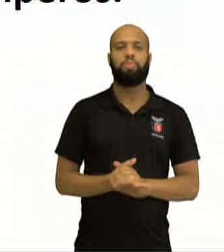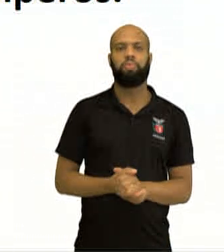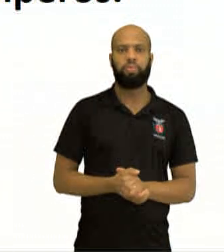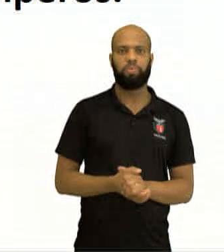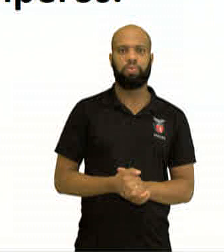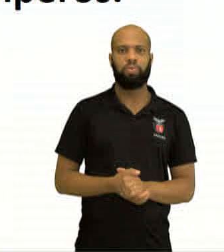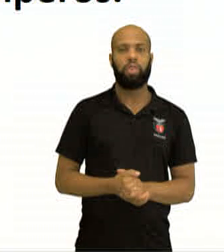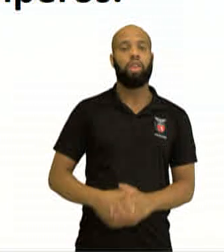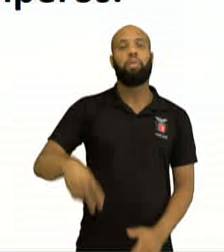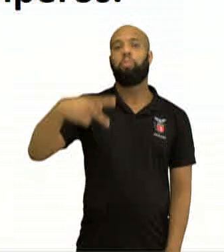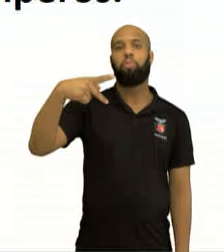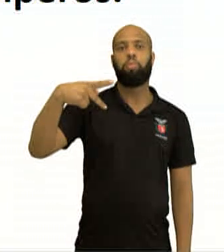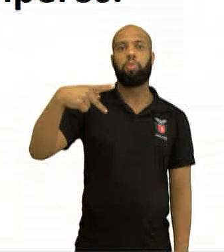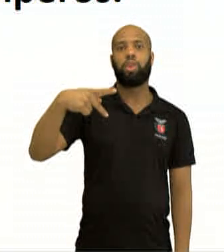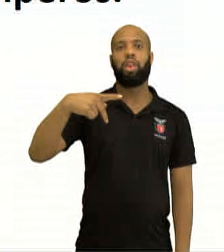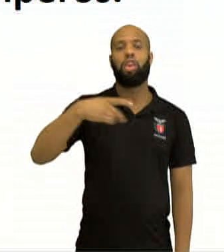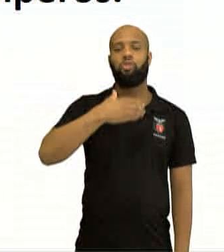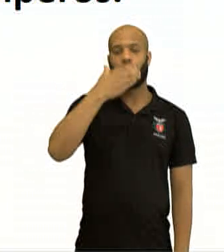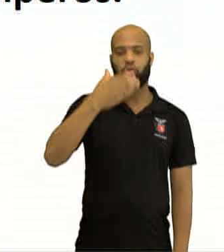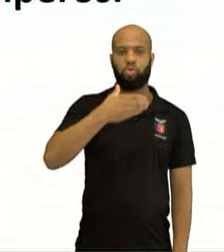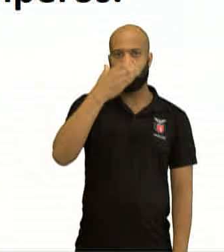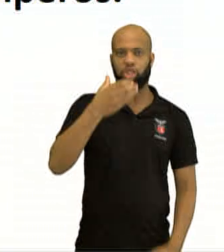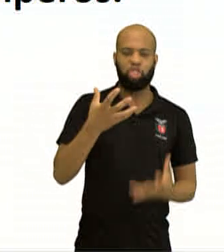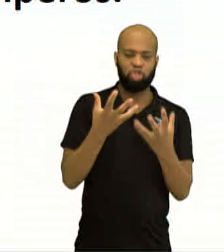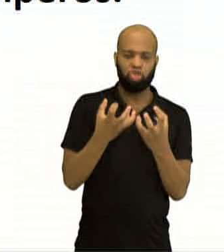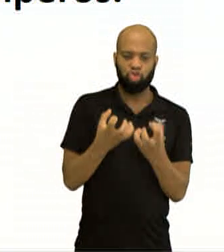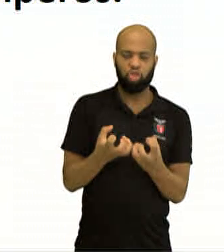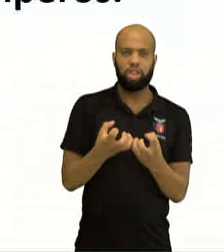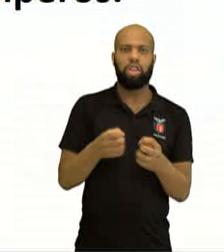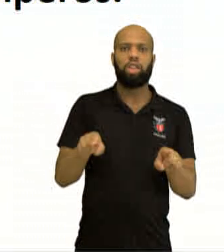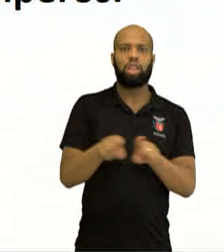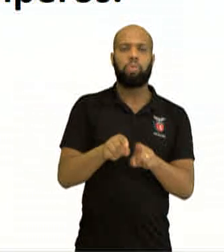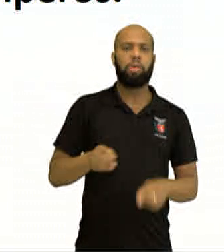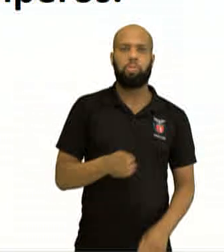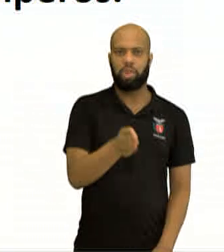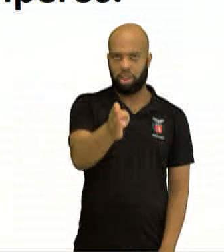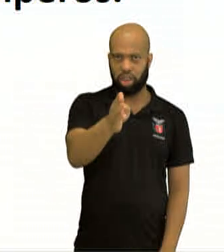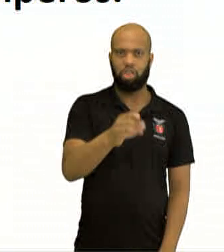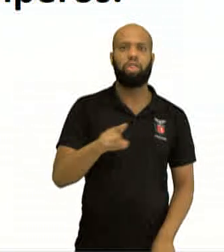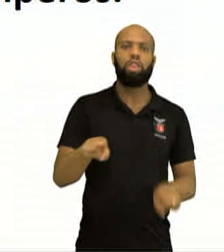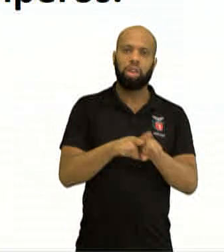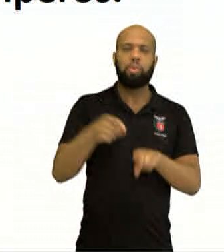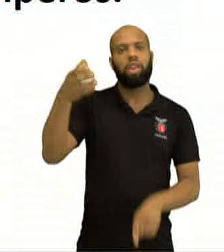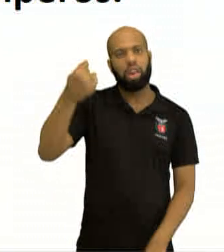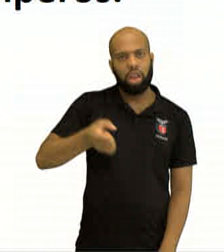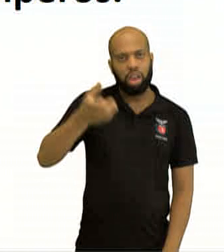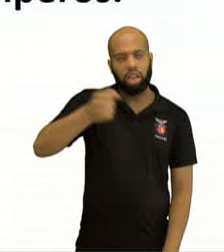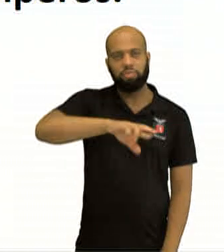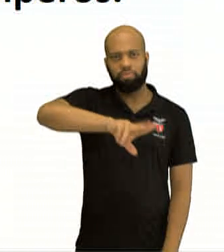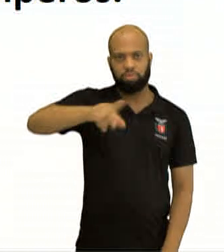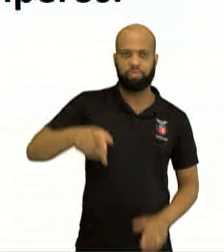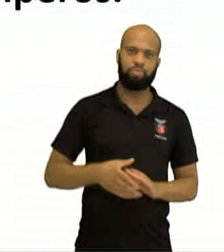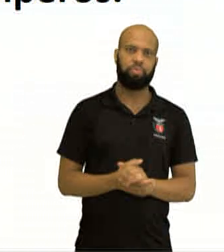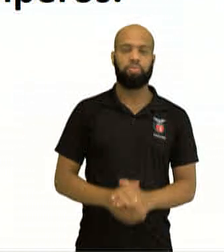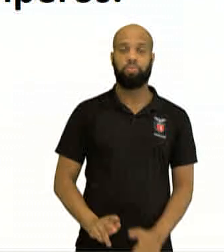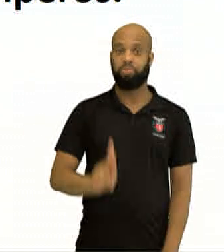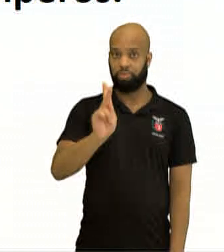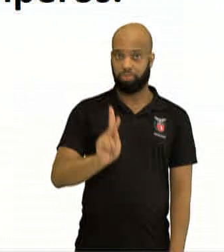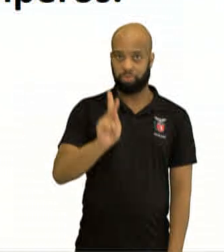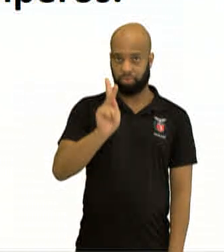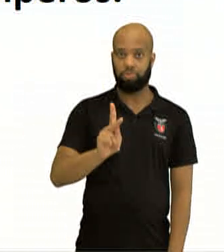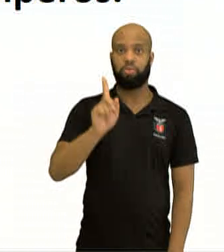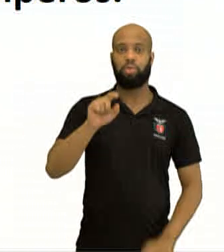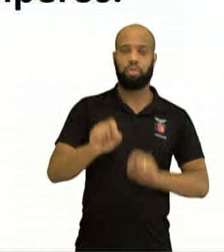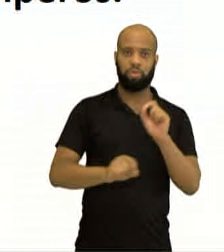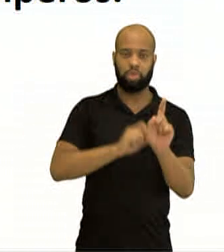O fósforo, frutas secas, sardinha, carnes, leite e derivados. O potássio no abacate,